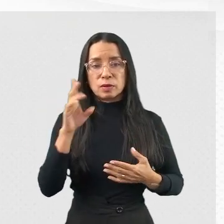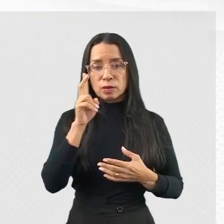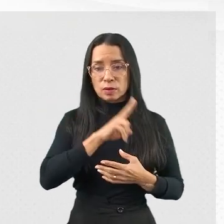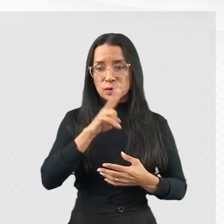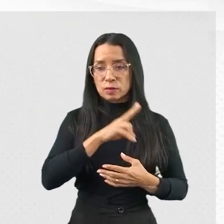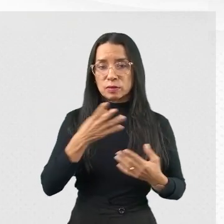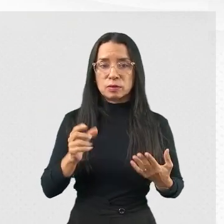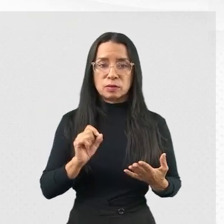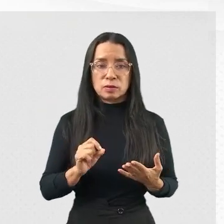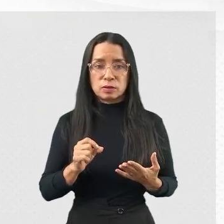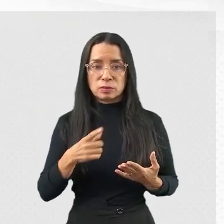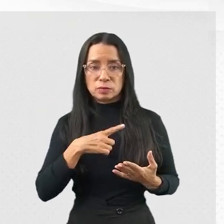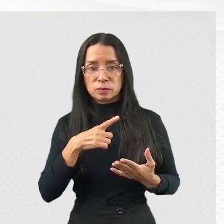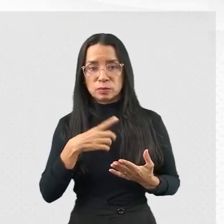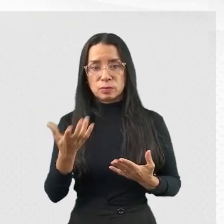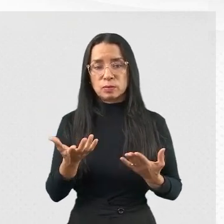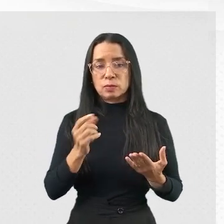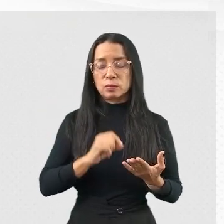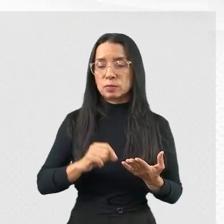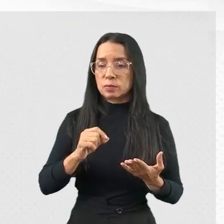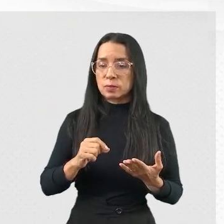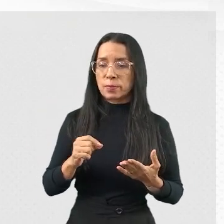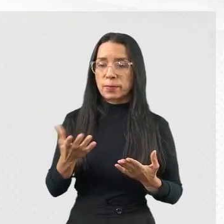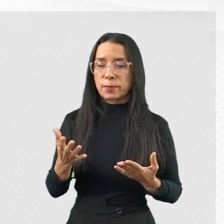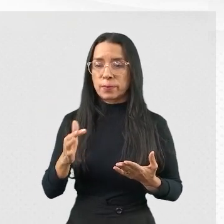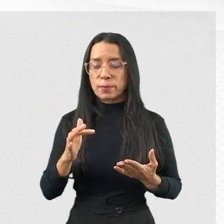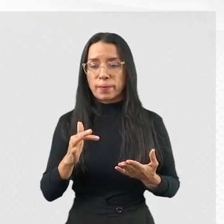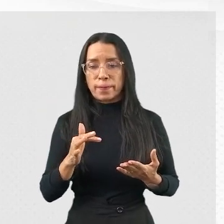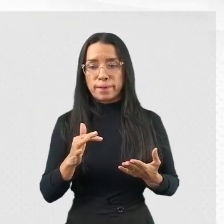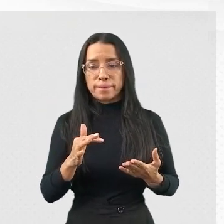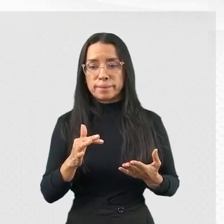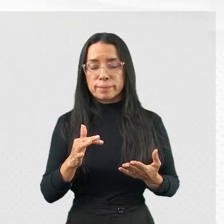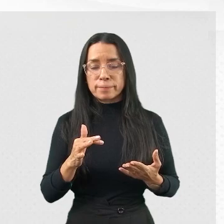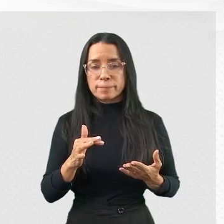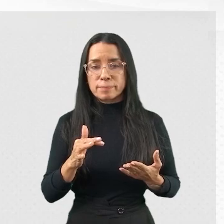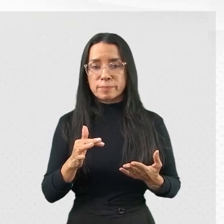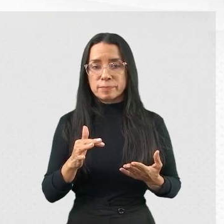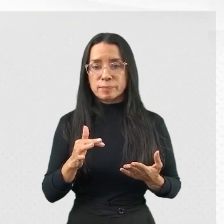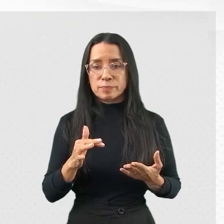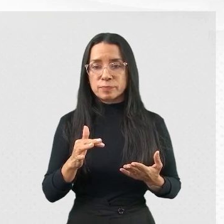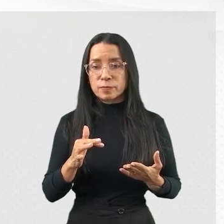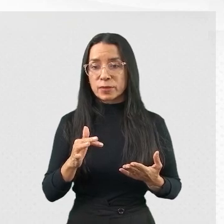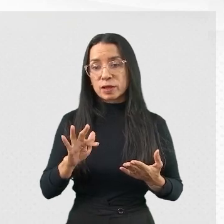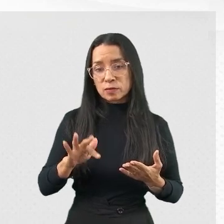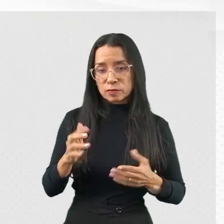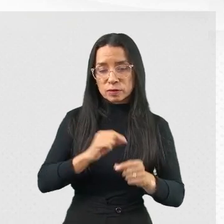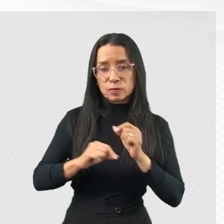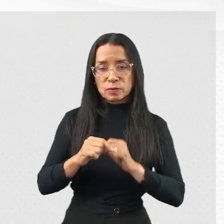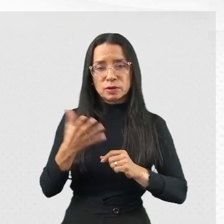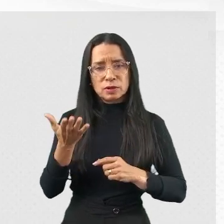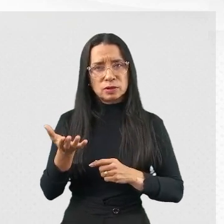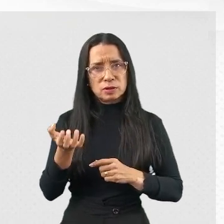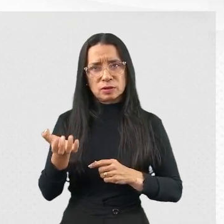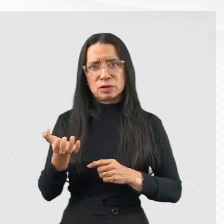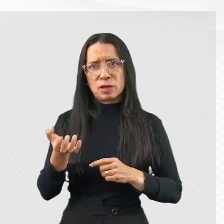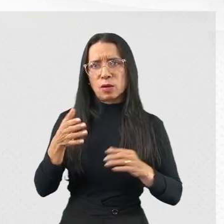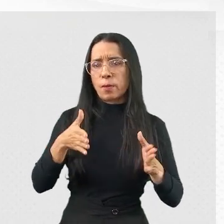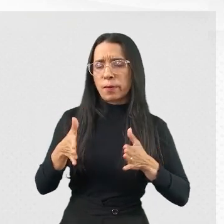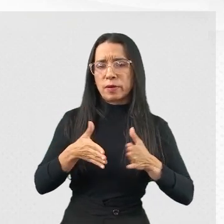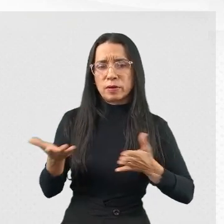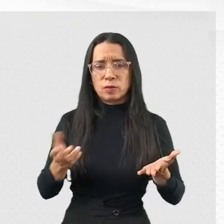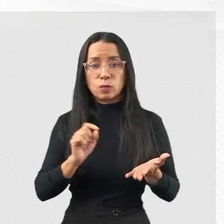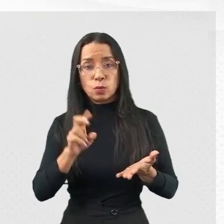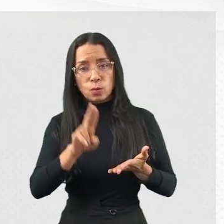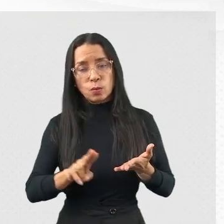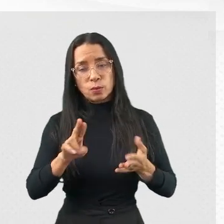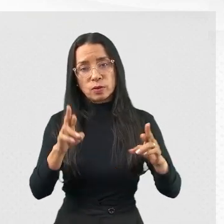angular. Quando tiver a frequência, saber calcular a velocidade angular, ou vice-versa. Eu tenho a velocidade angular, quero a frequência, quero o período.